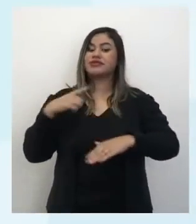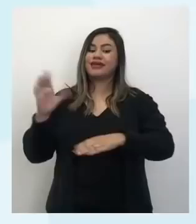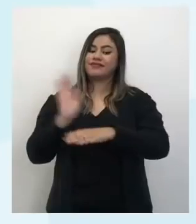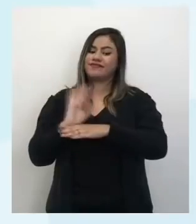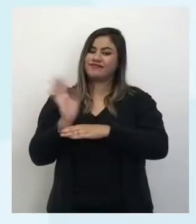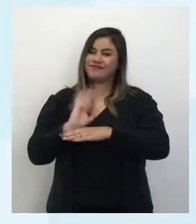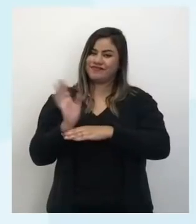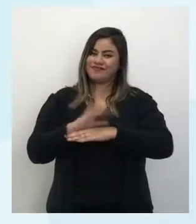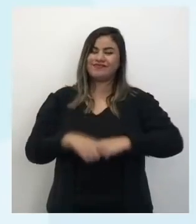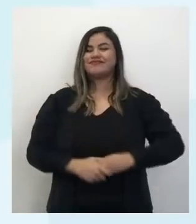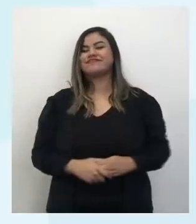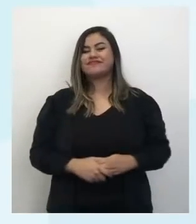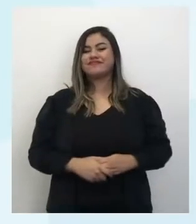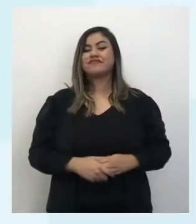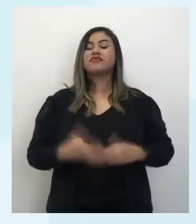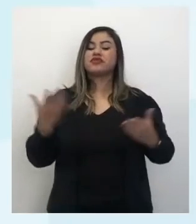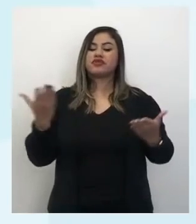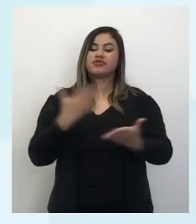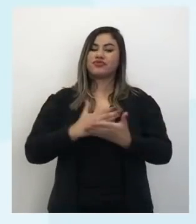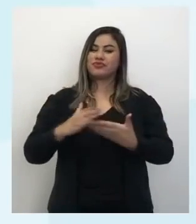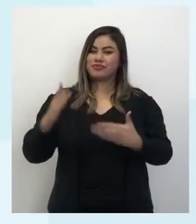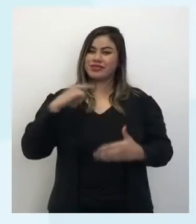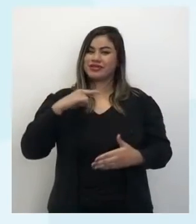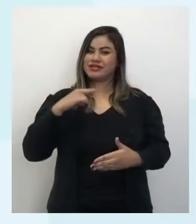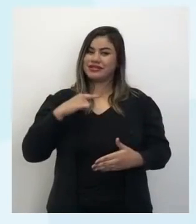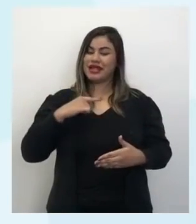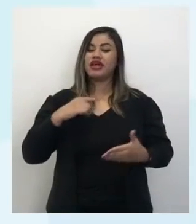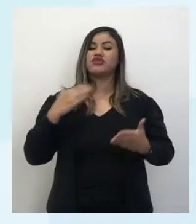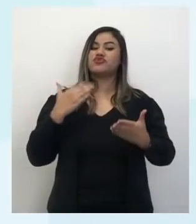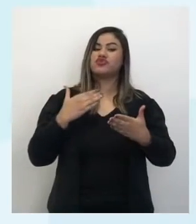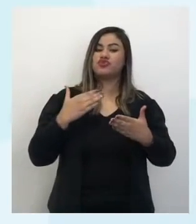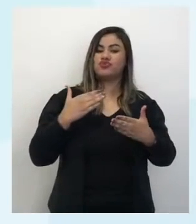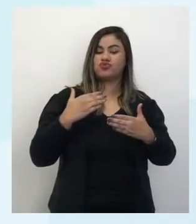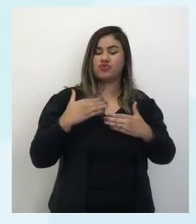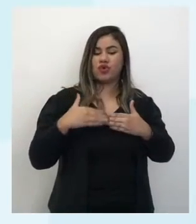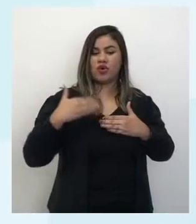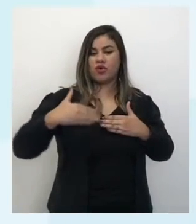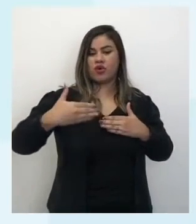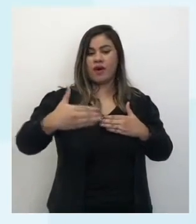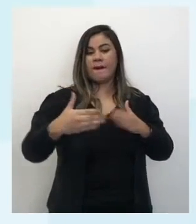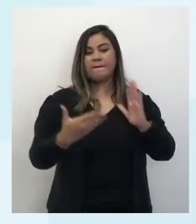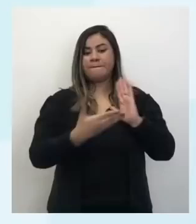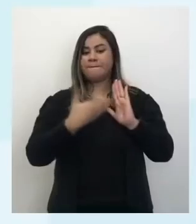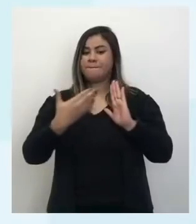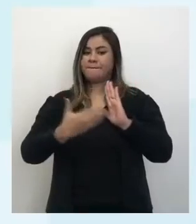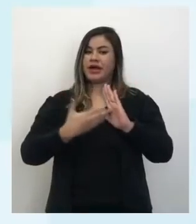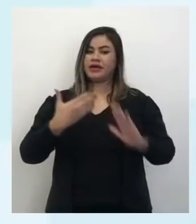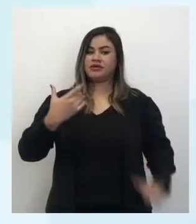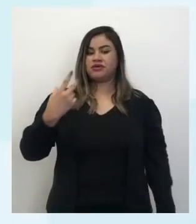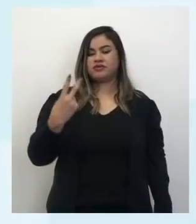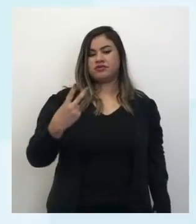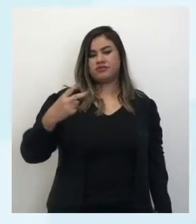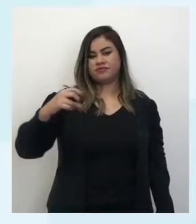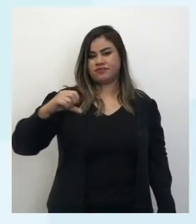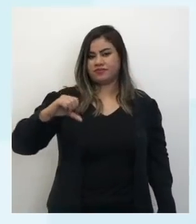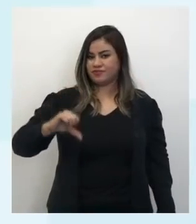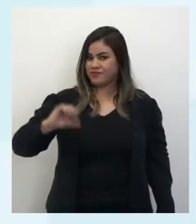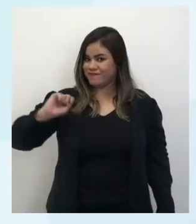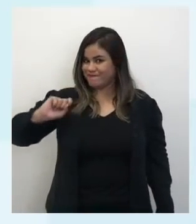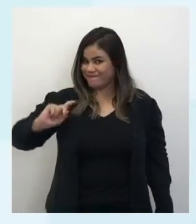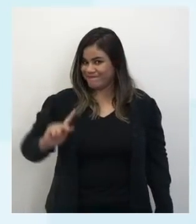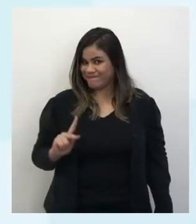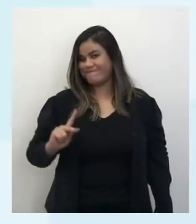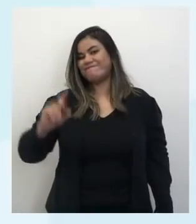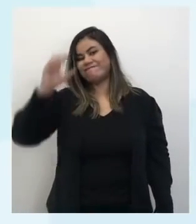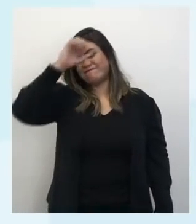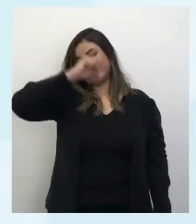vídeo. Tá? Então, nós estamos iniciando uma nova sequência que está na página 29, ok? Do